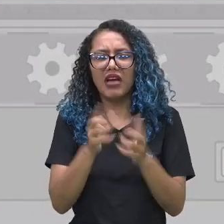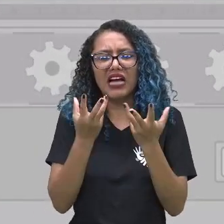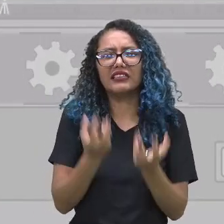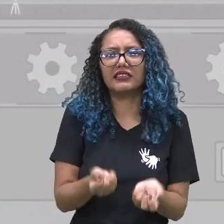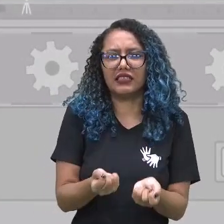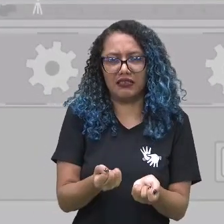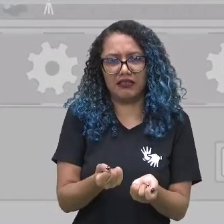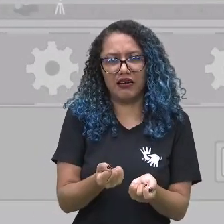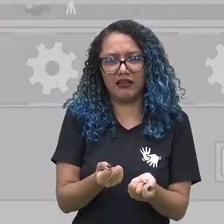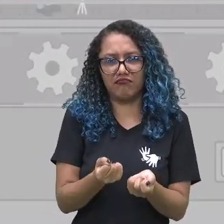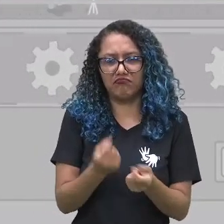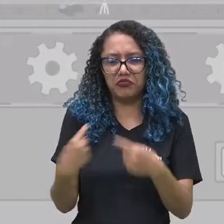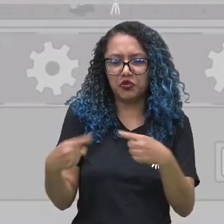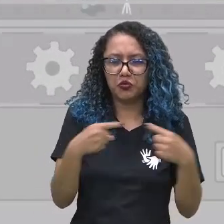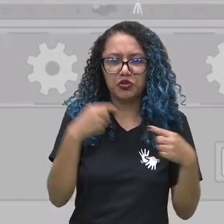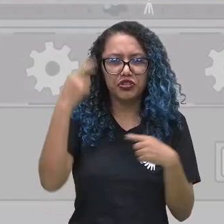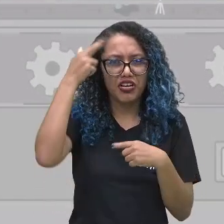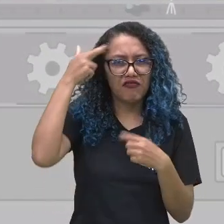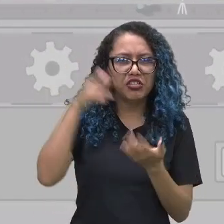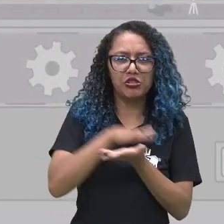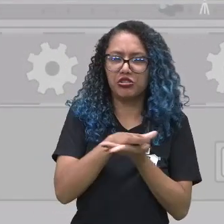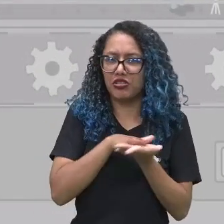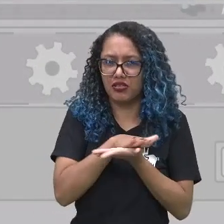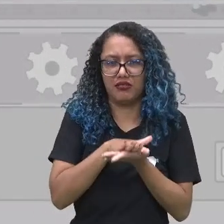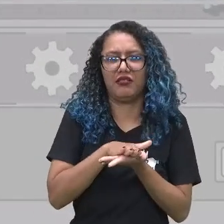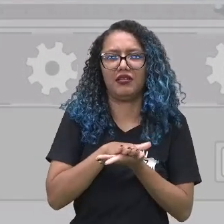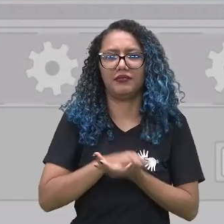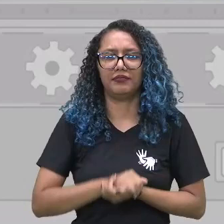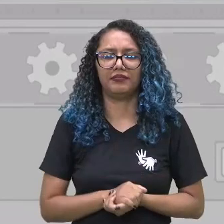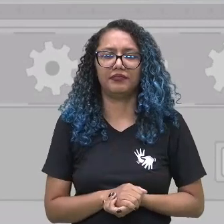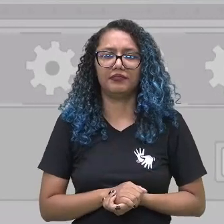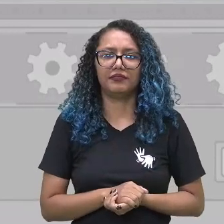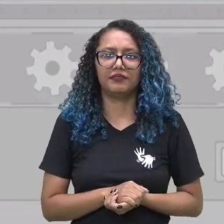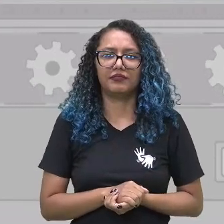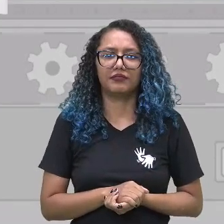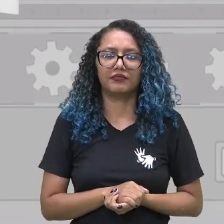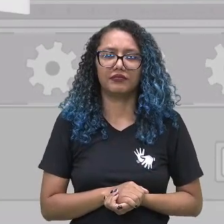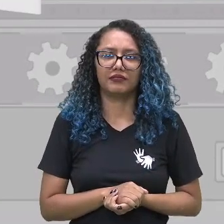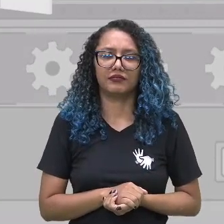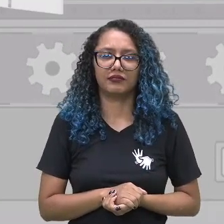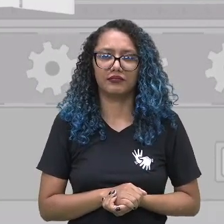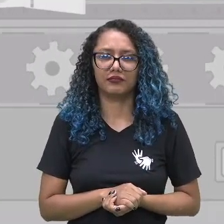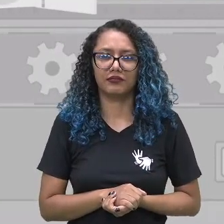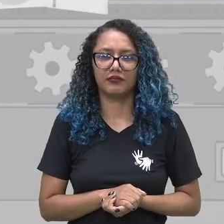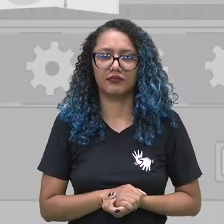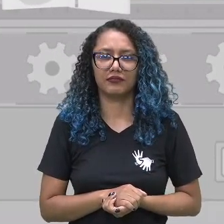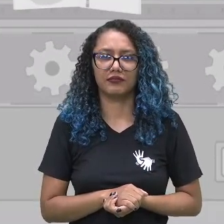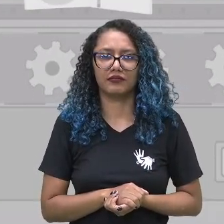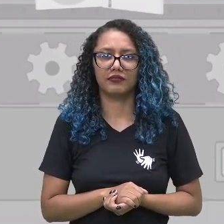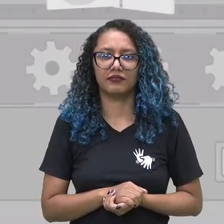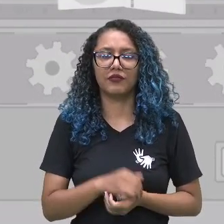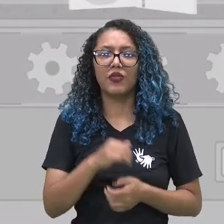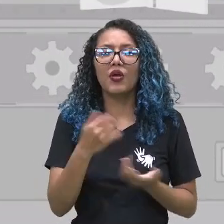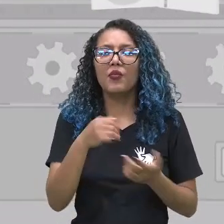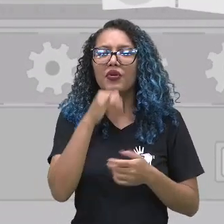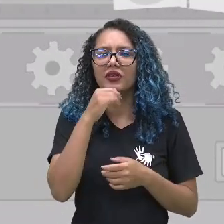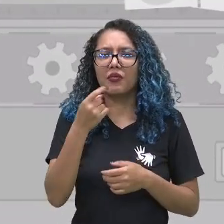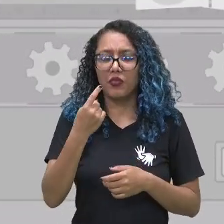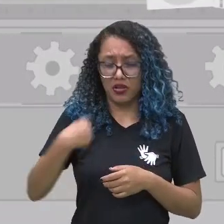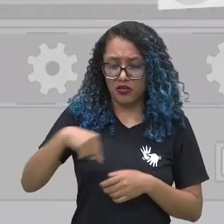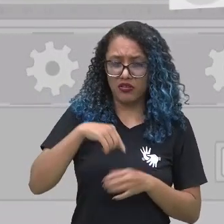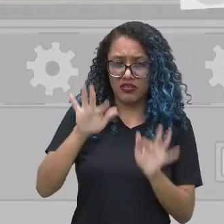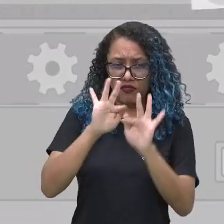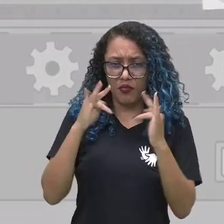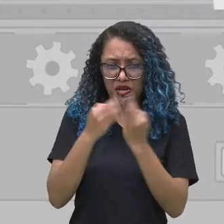essa é a realidade, é assim que a gente tem que viver, né? As famílias as nossas famílias são como aquelas famílias